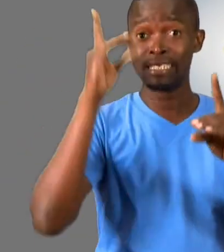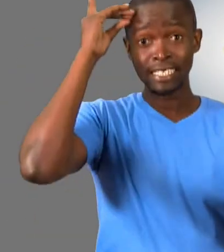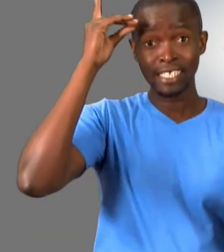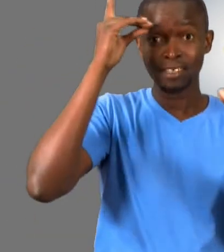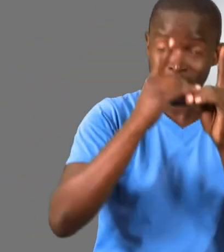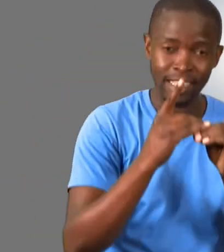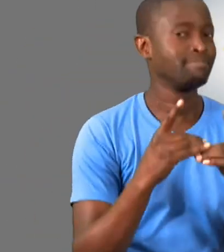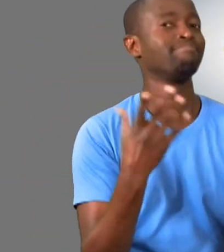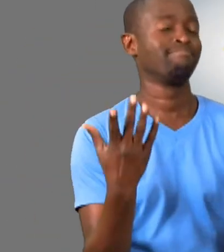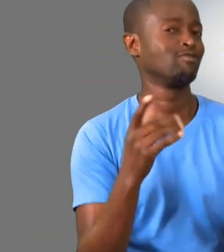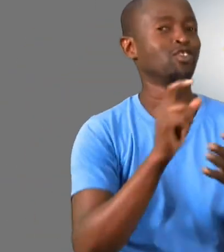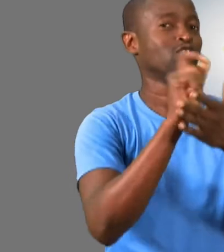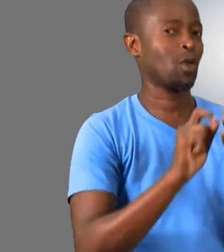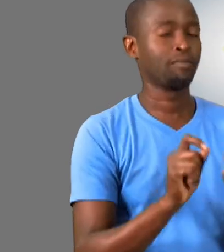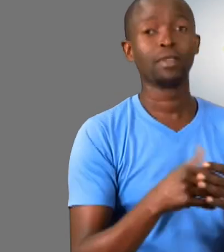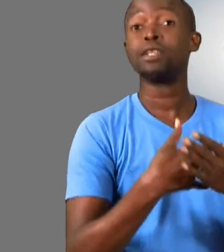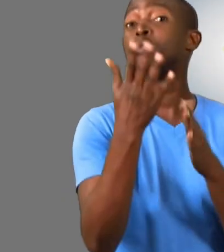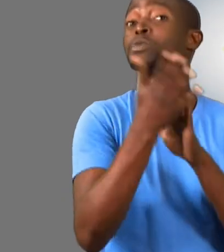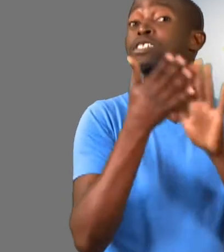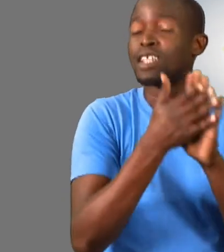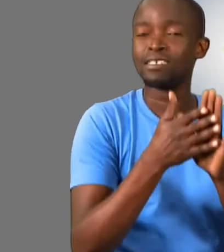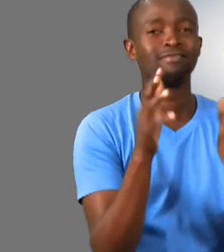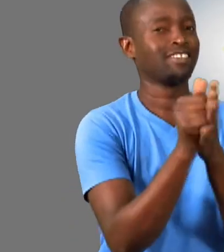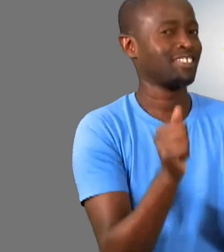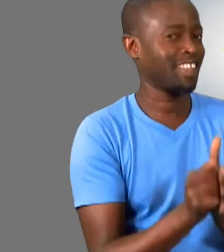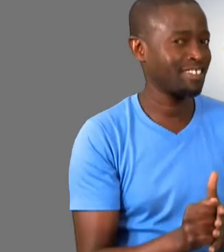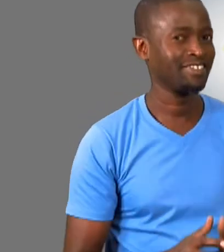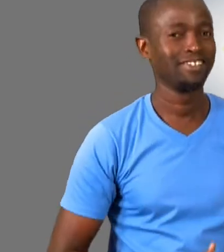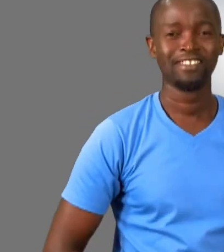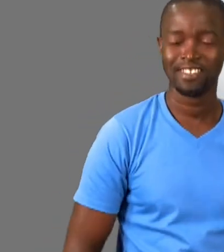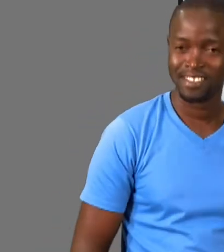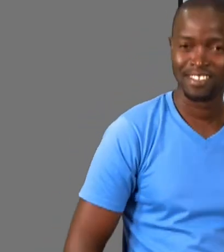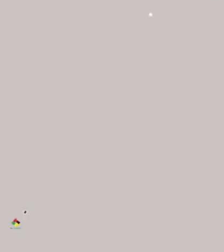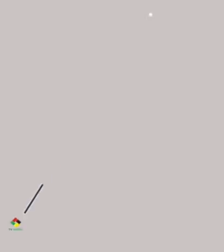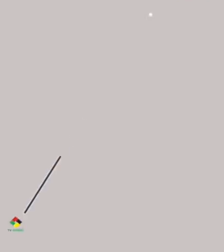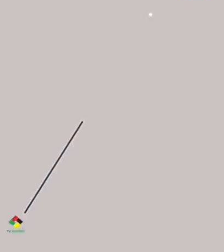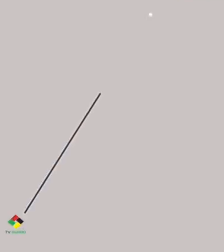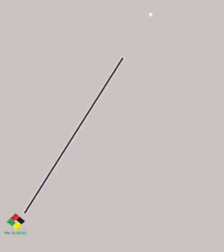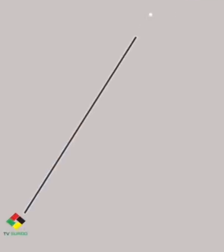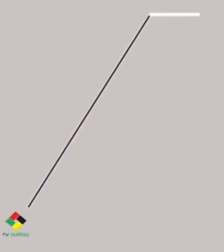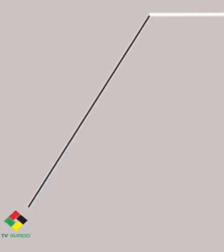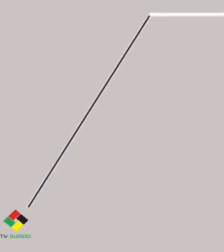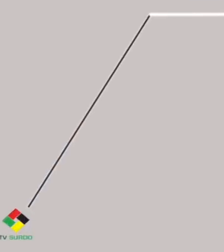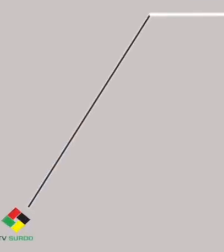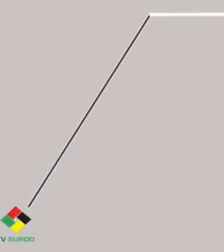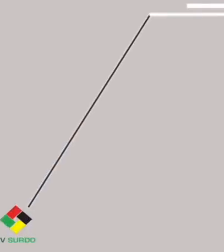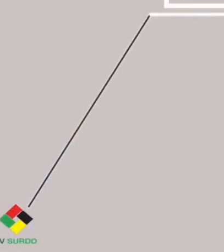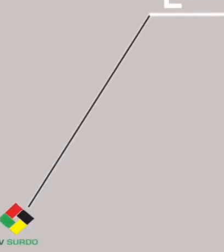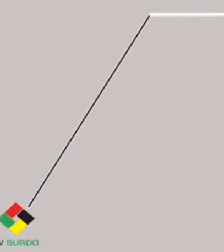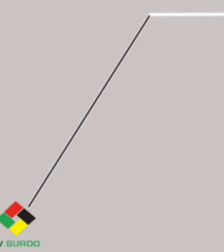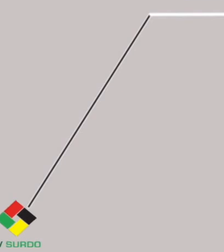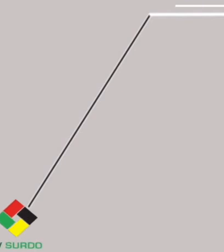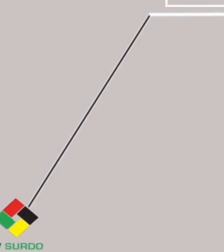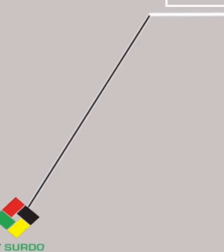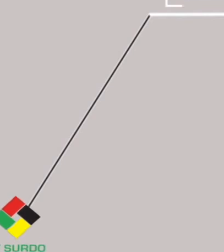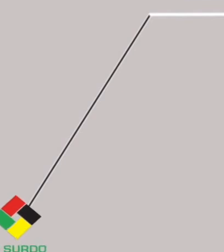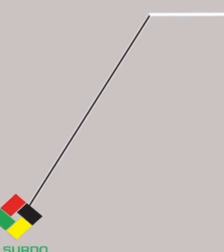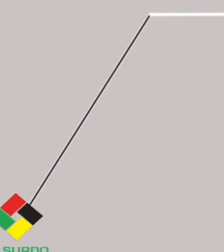semana passada. Disciplinas escolares e língua de sinais. Bem-vindo ao Espaço do Língua dos Sinais.